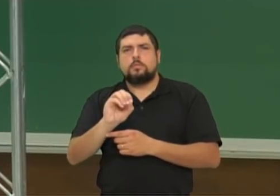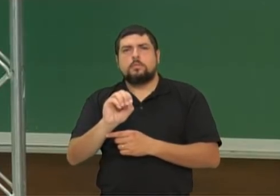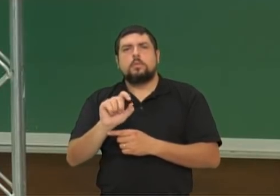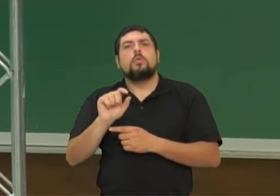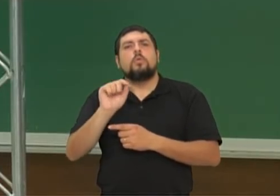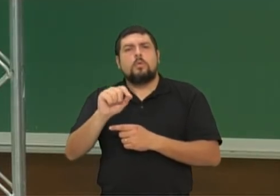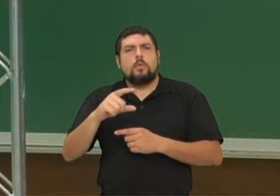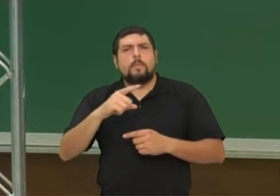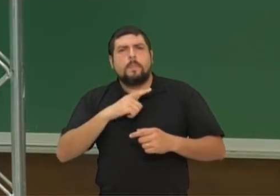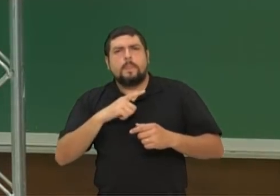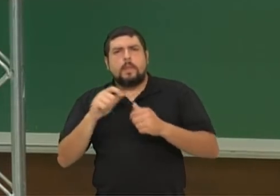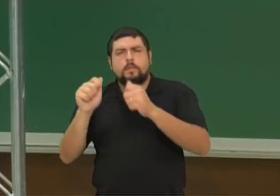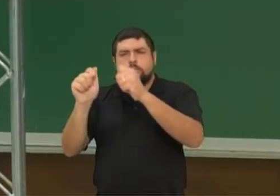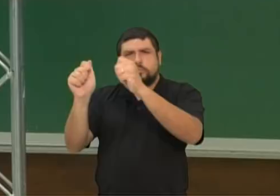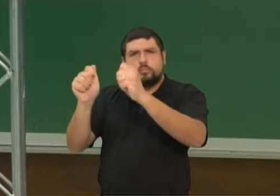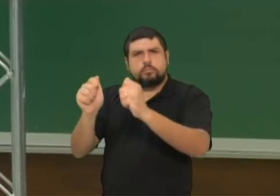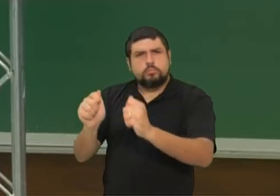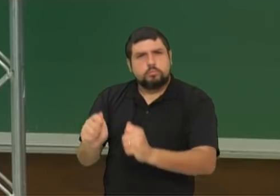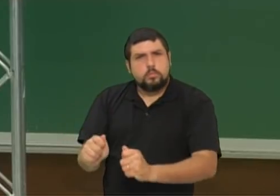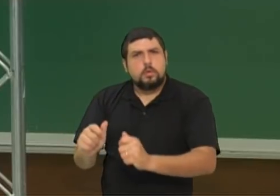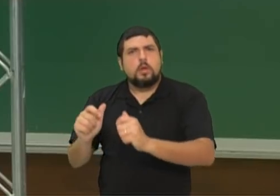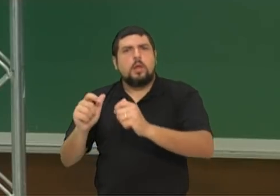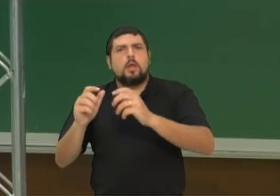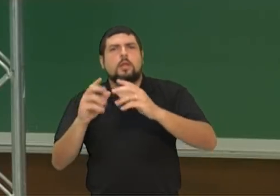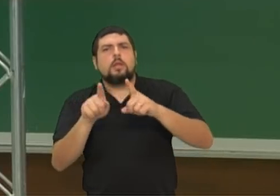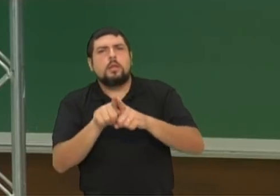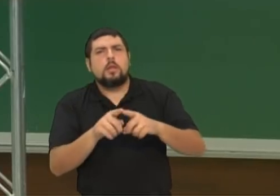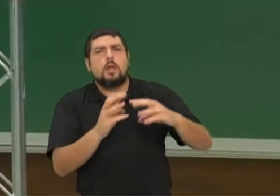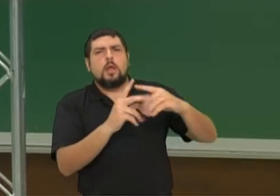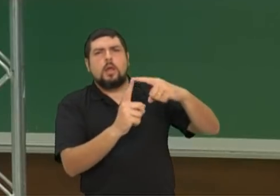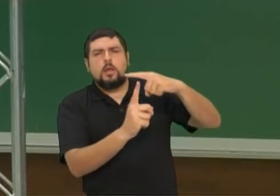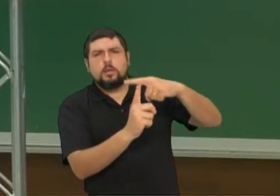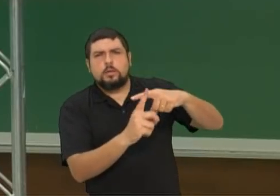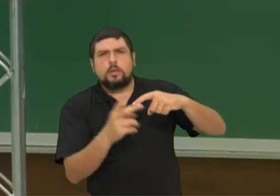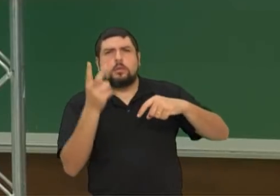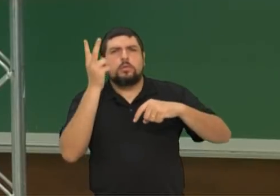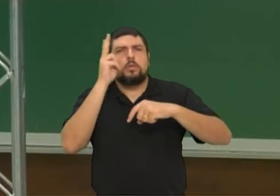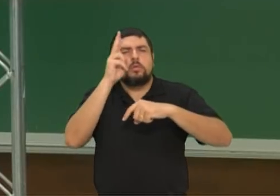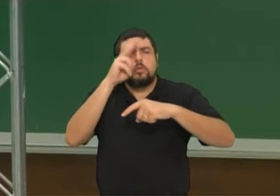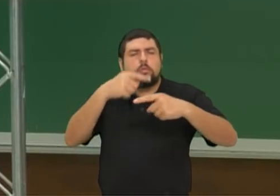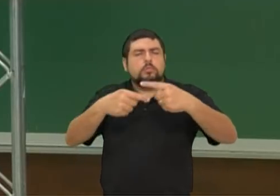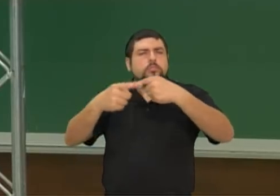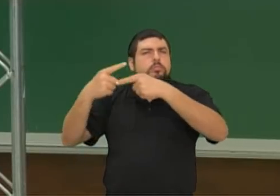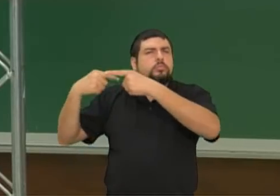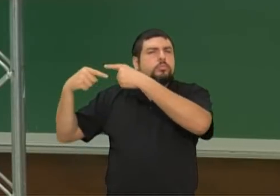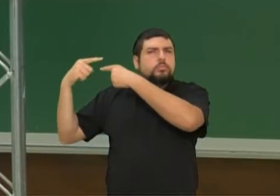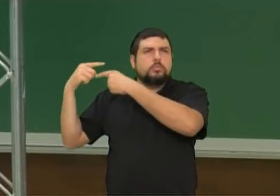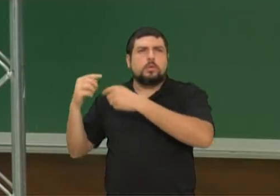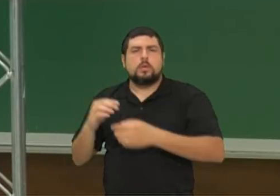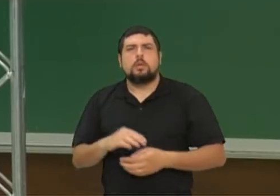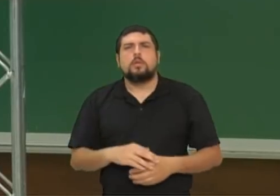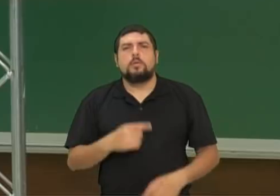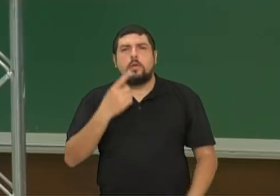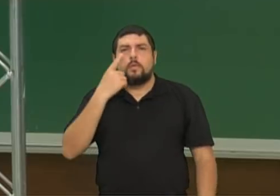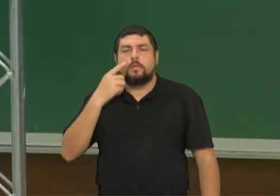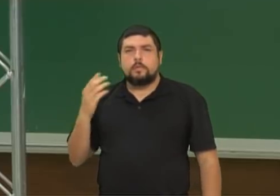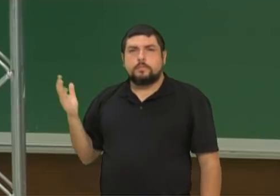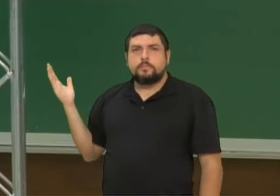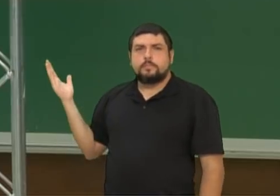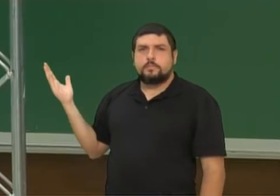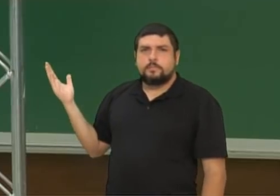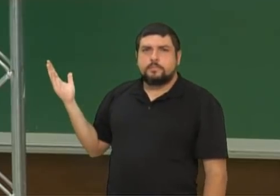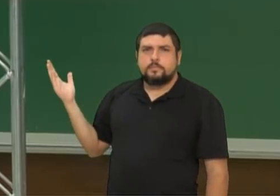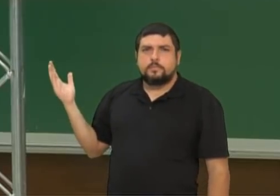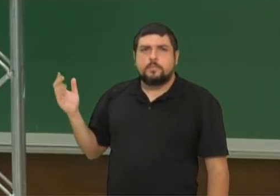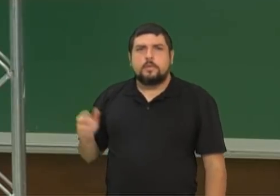de santuários e igrejas históricas que são palco de visitação. Então, essa aqui é a Rota do Rosário, tem o nome de todas